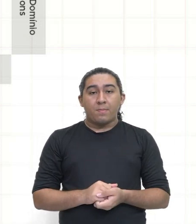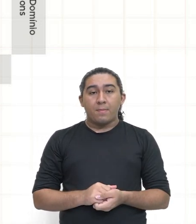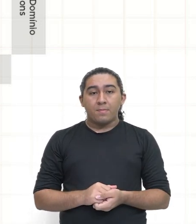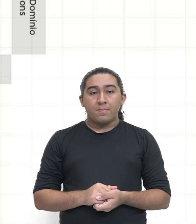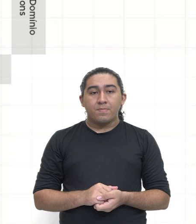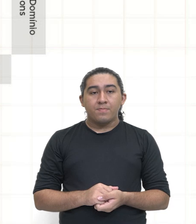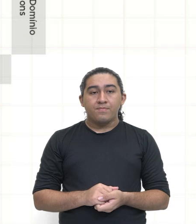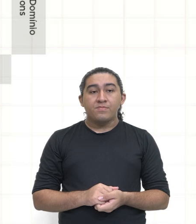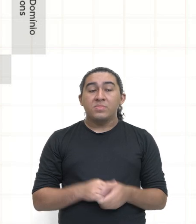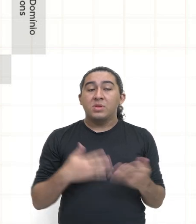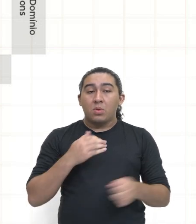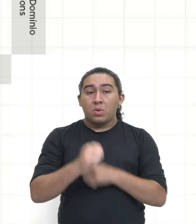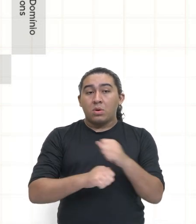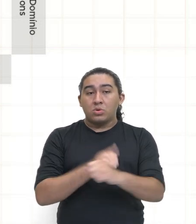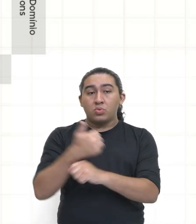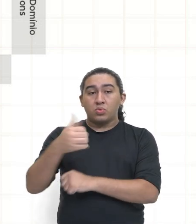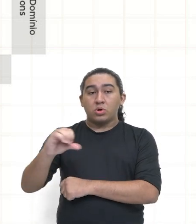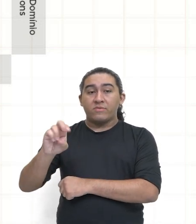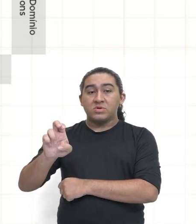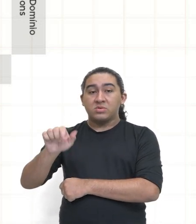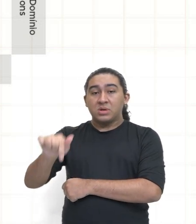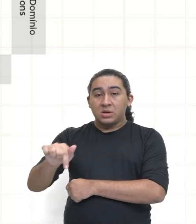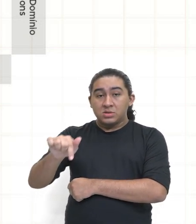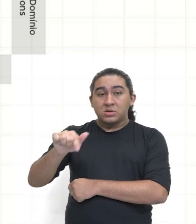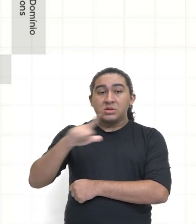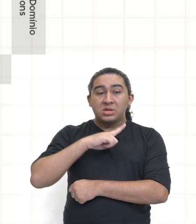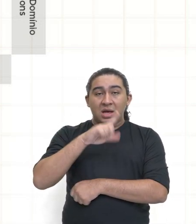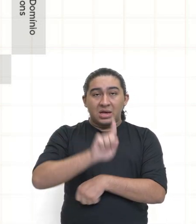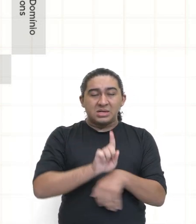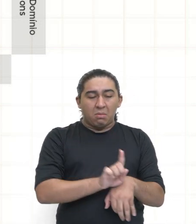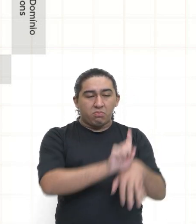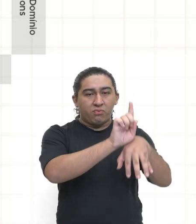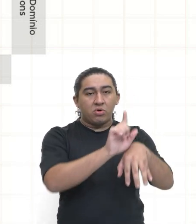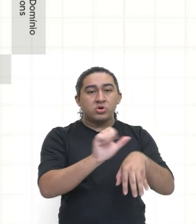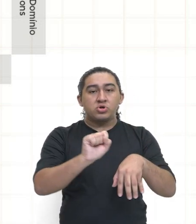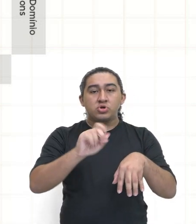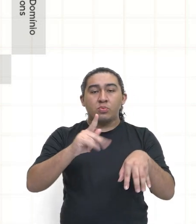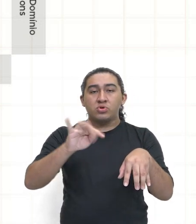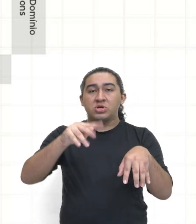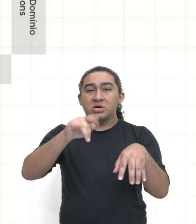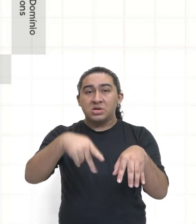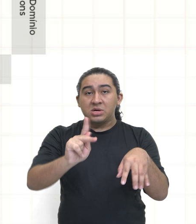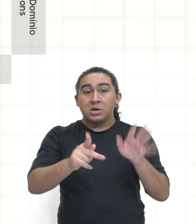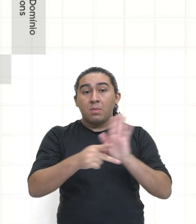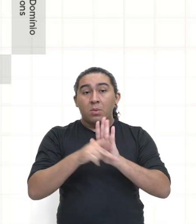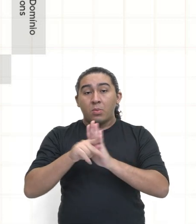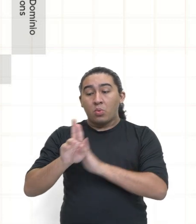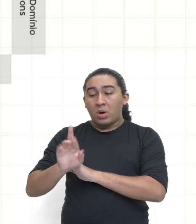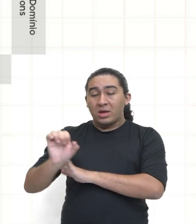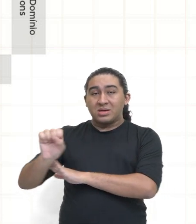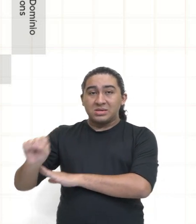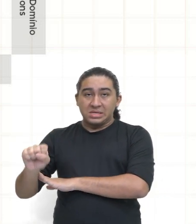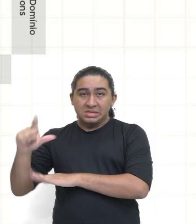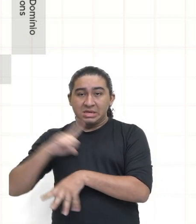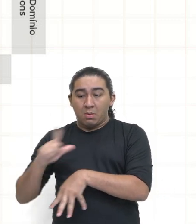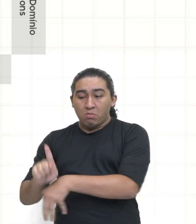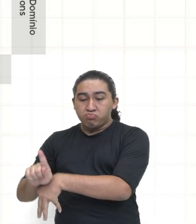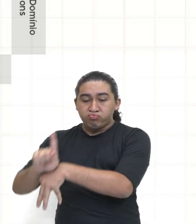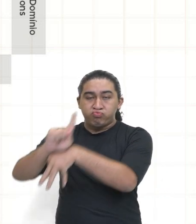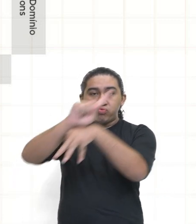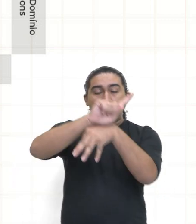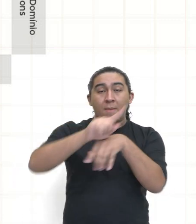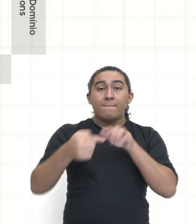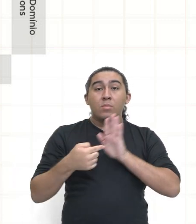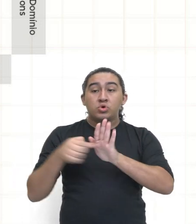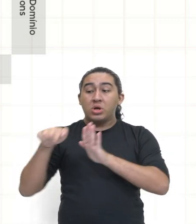Então, em 1957, o lançamento do Sputnik pela União Soviética mostrou a